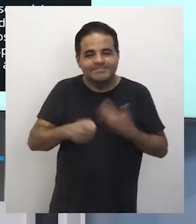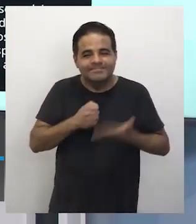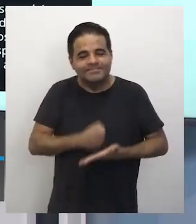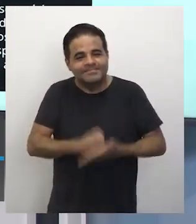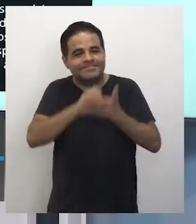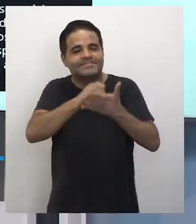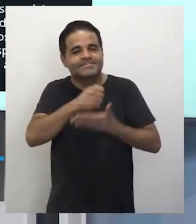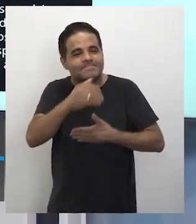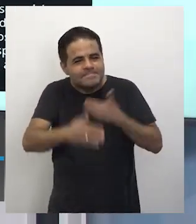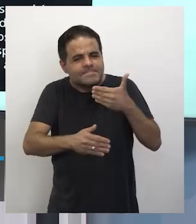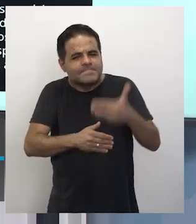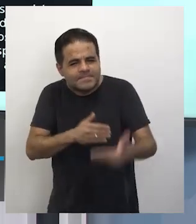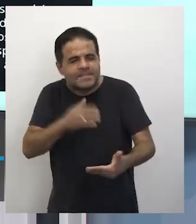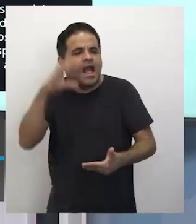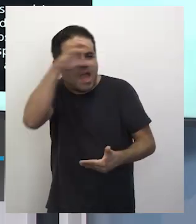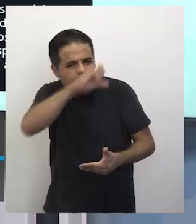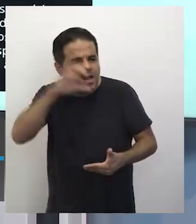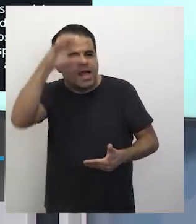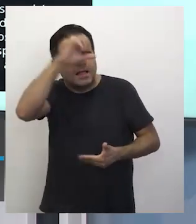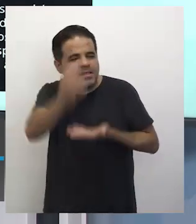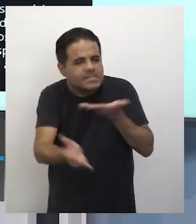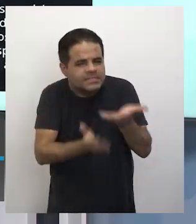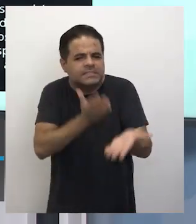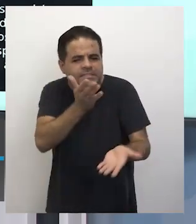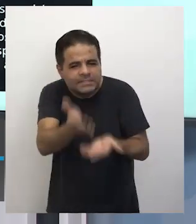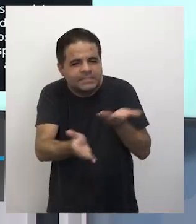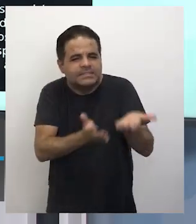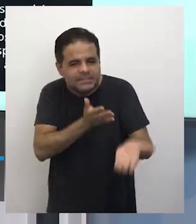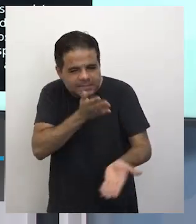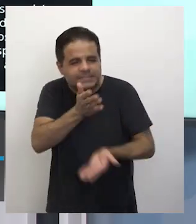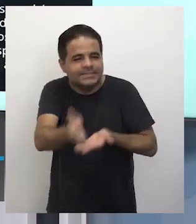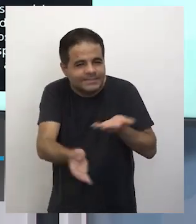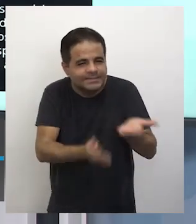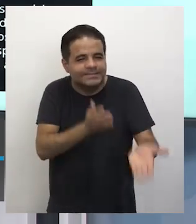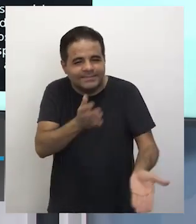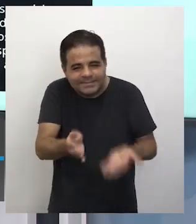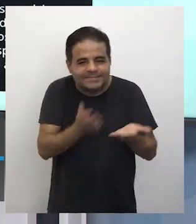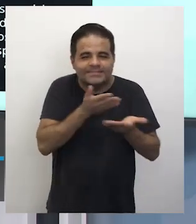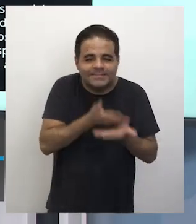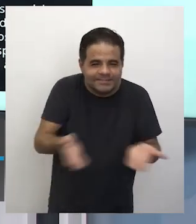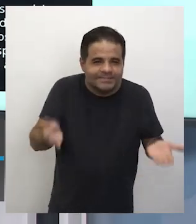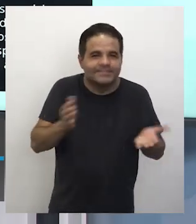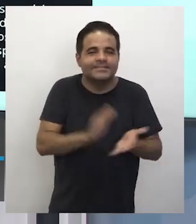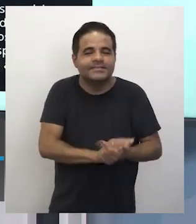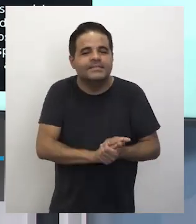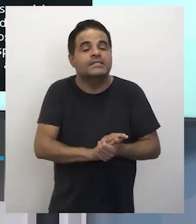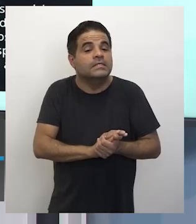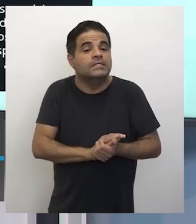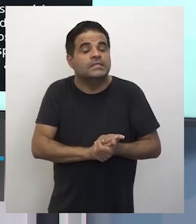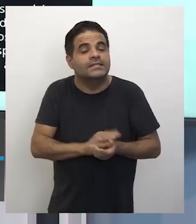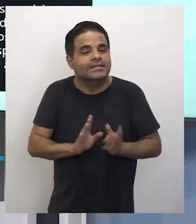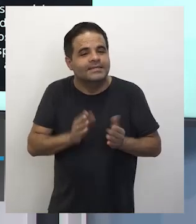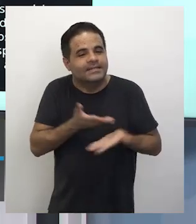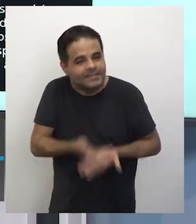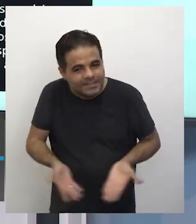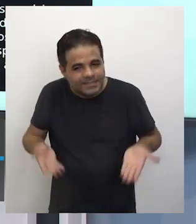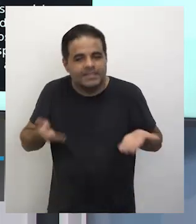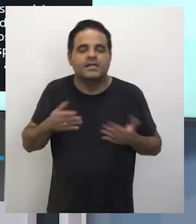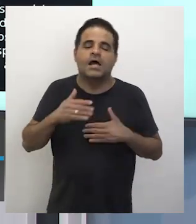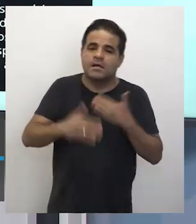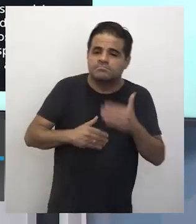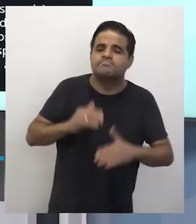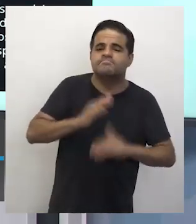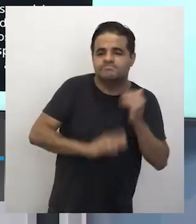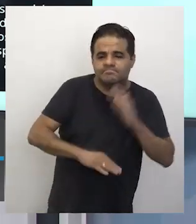sentimentos nossos, né? Então a gente tem que aprender a lidar com isso. Sim. E aí nessa fase que nós estamos aqui, rumo ao fim do bimestre, né? A gente está trabalhando algumas